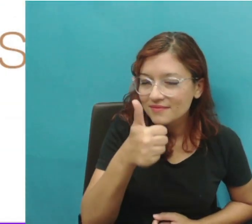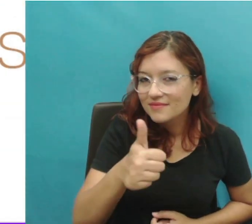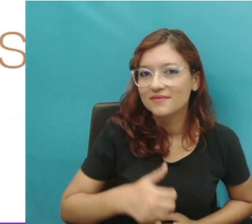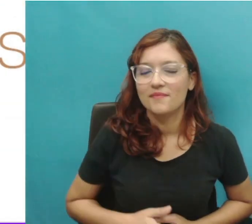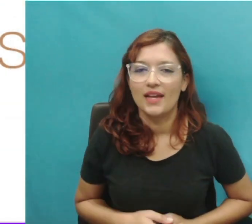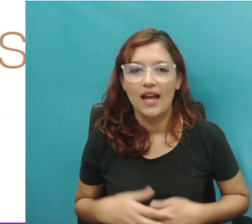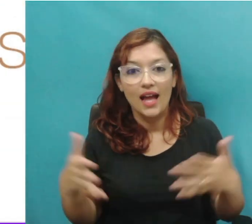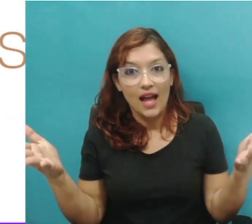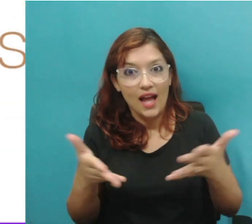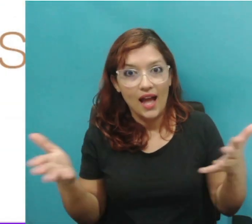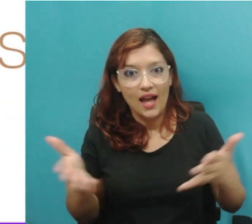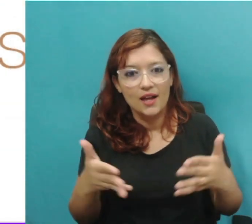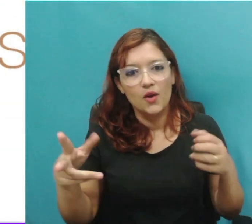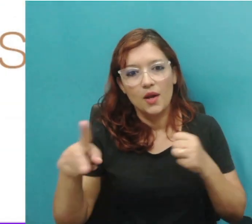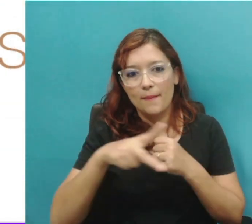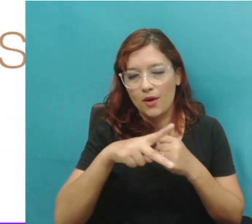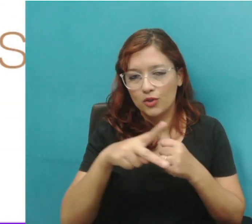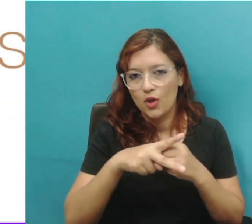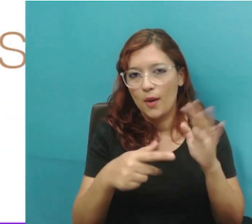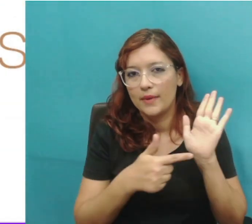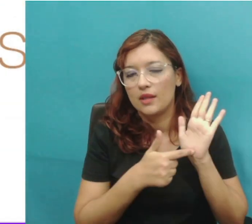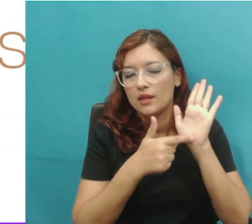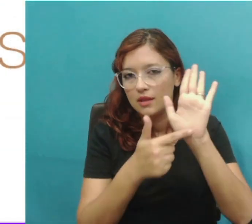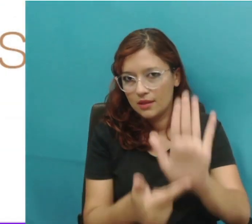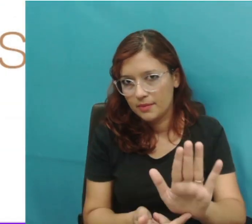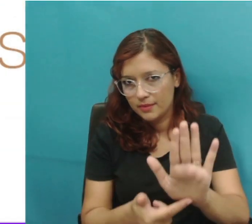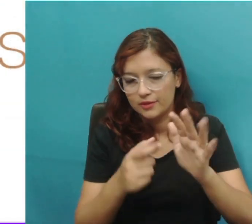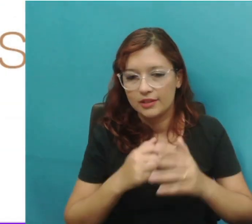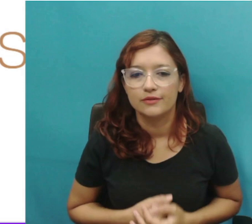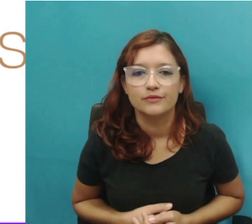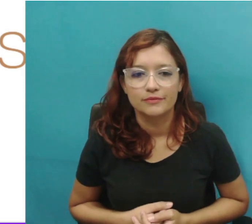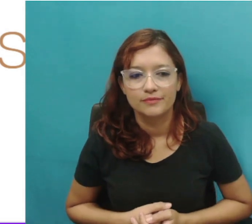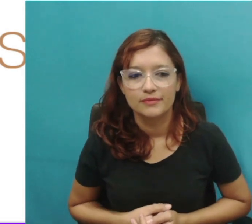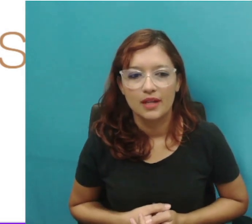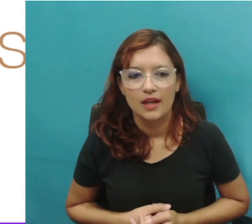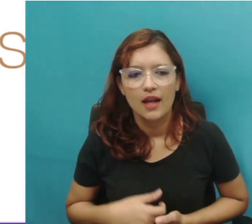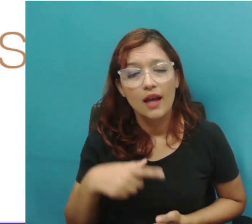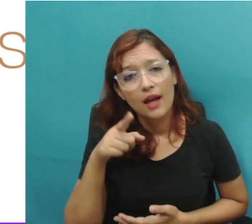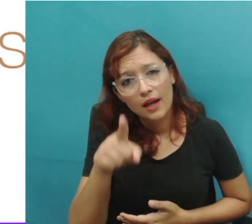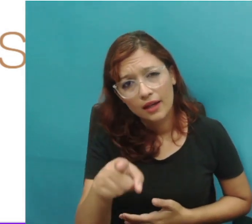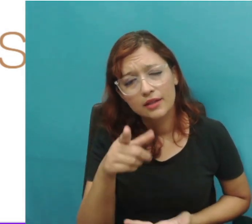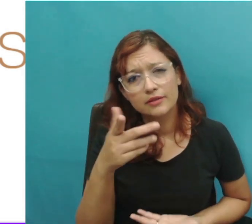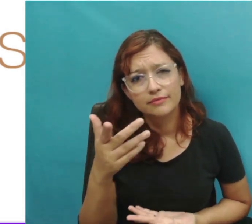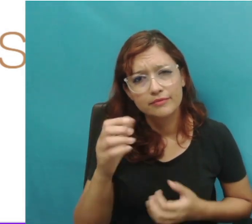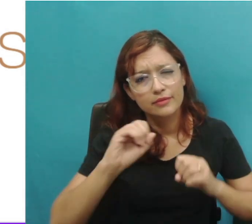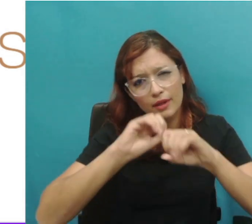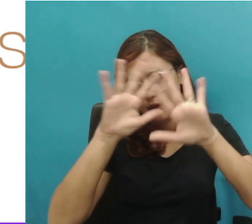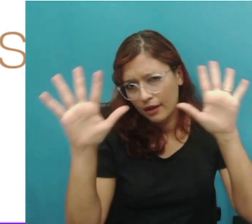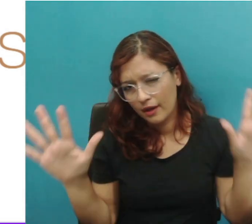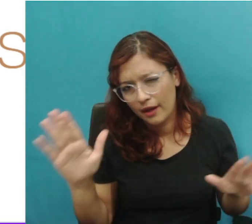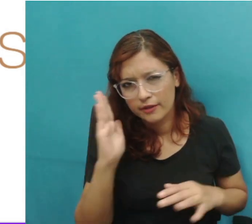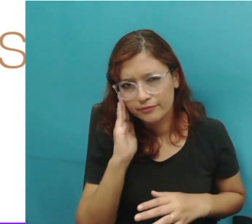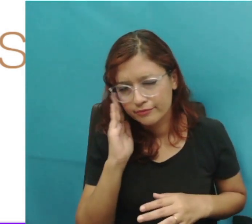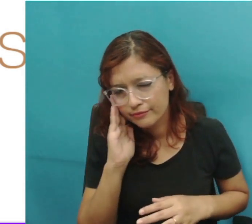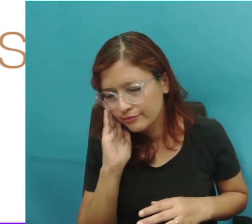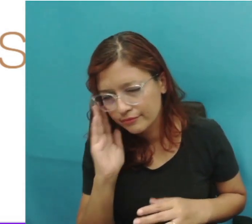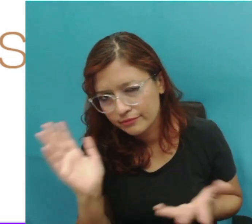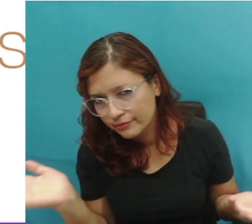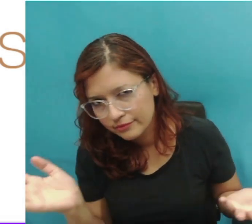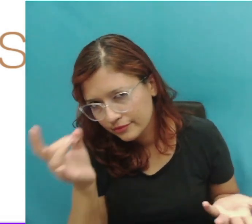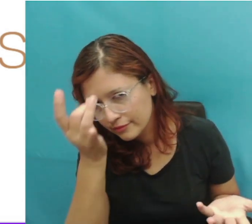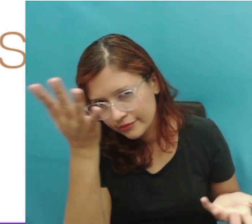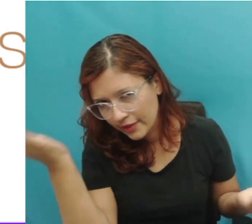Olá, tudo bem? Vamos ver os pronomes demonstrativos. Esse vai ser